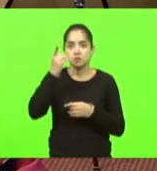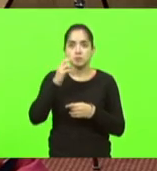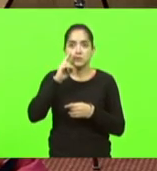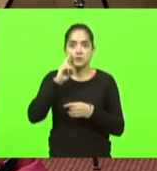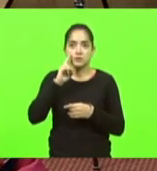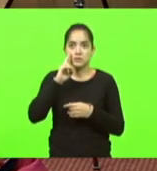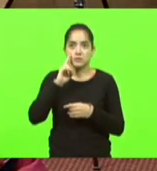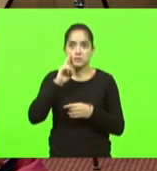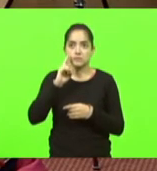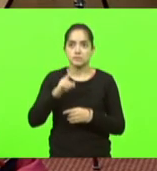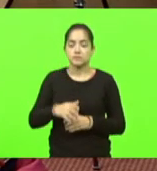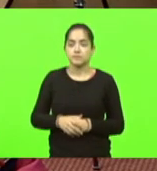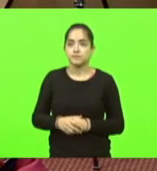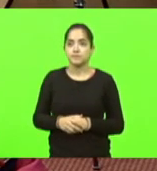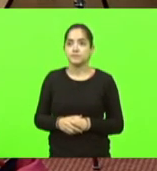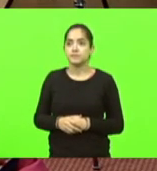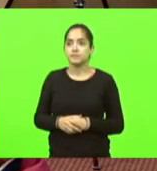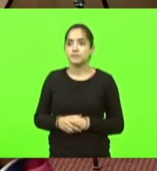AM